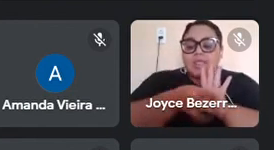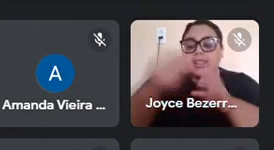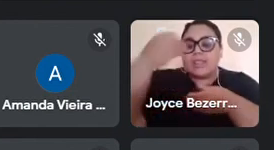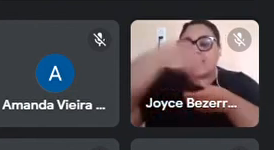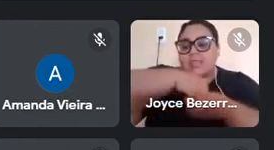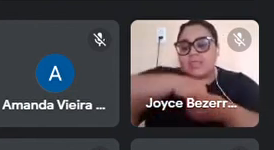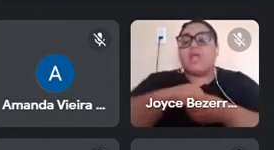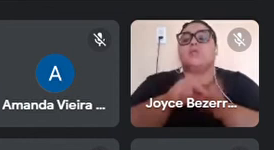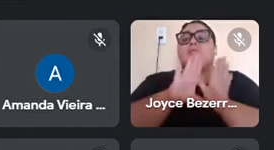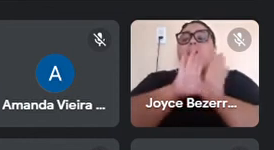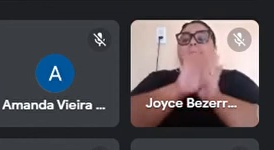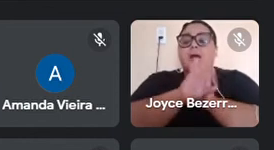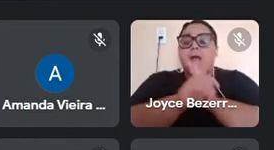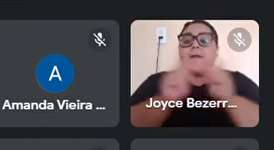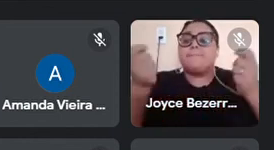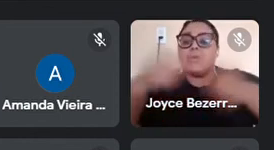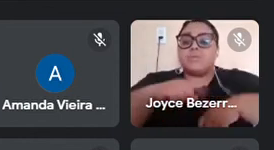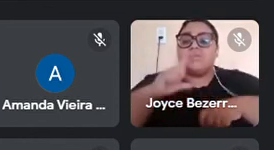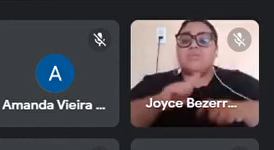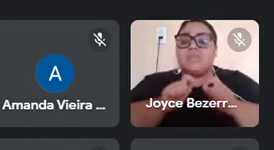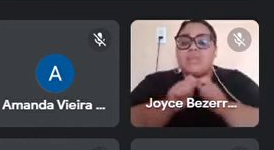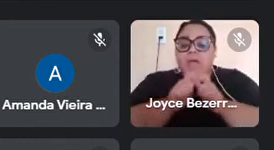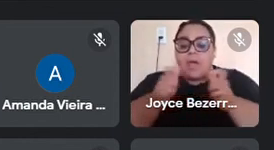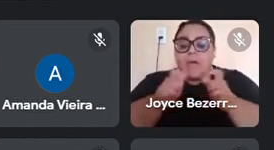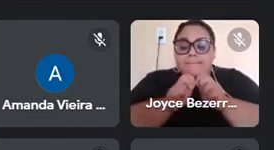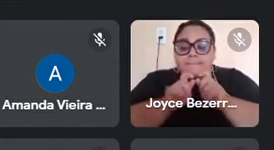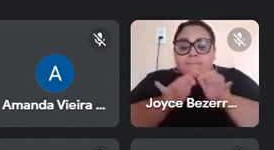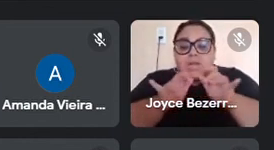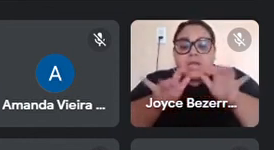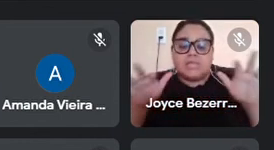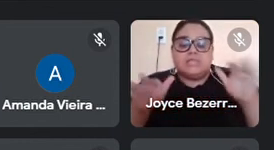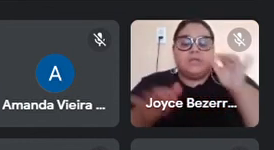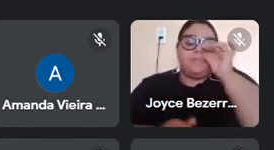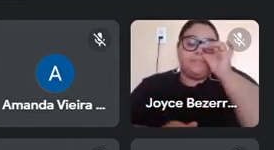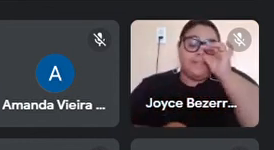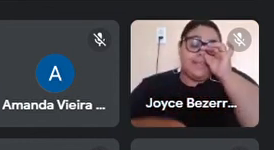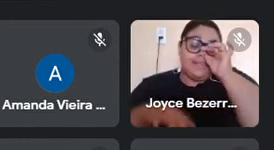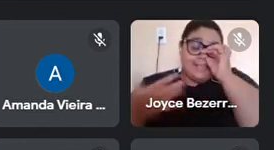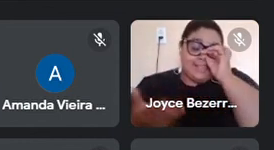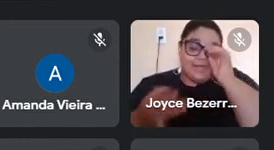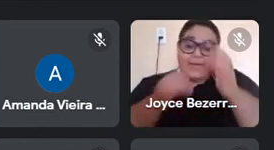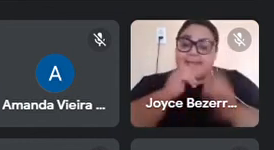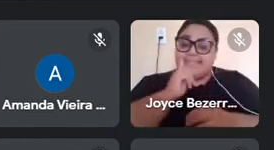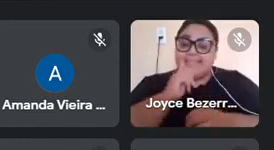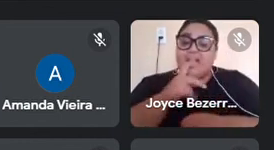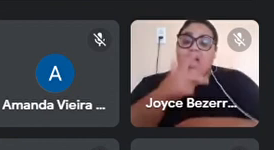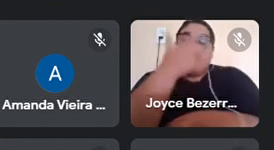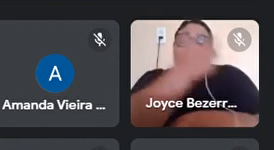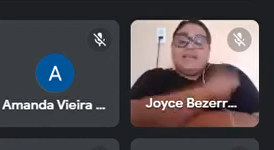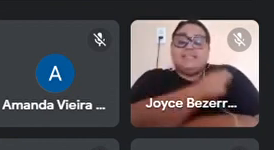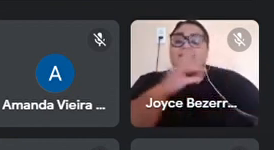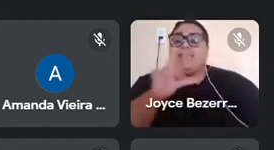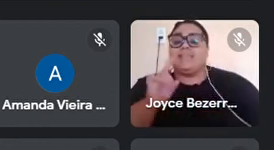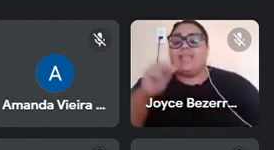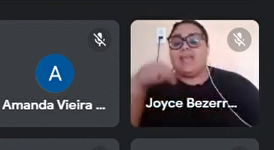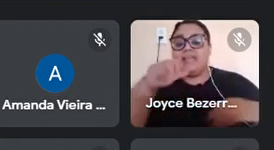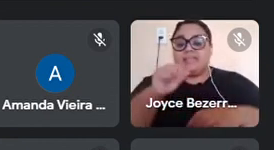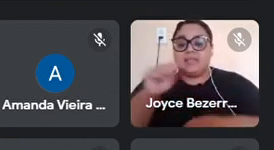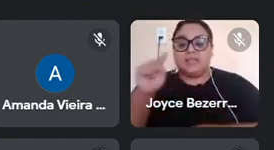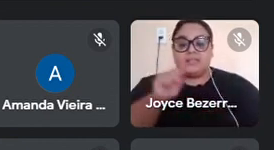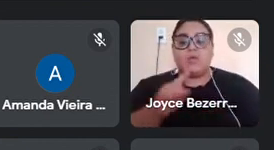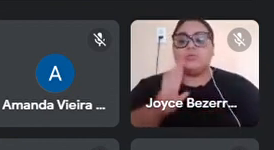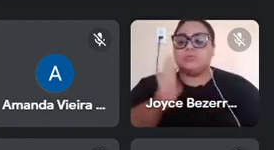de uma bactéria para que haja proliferação, ou seja, a multiplicação. No caso das vacinas de DNA, não. Ela já